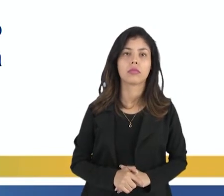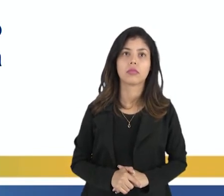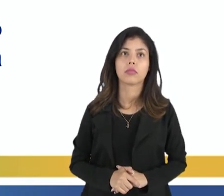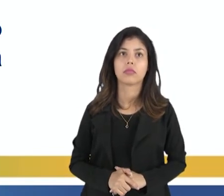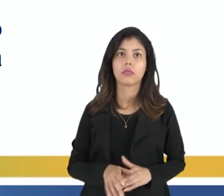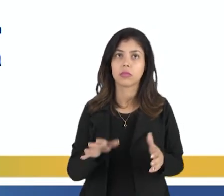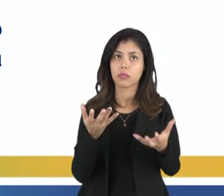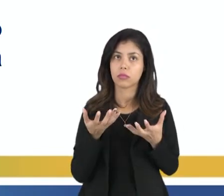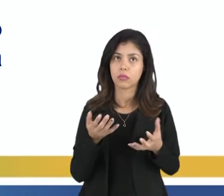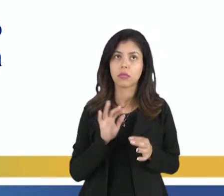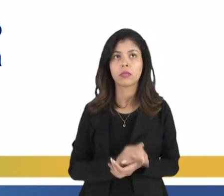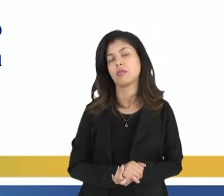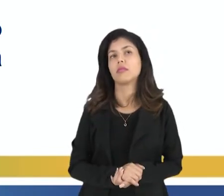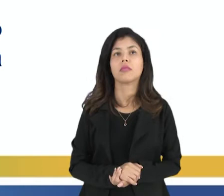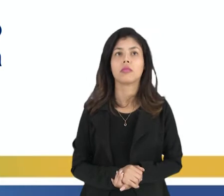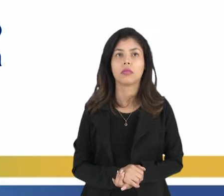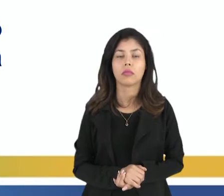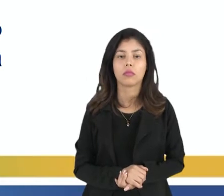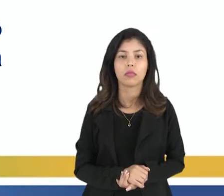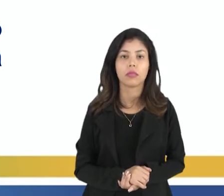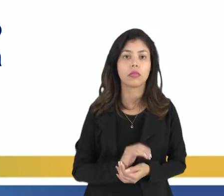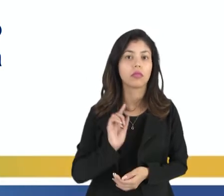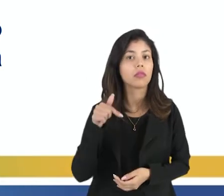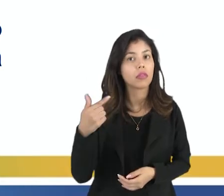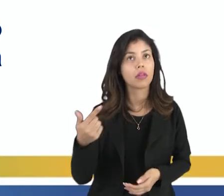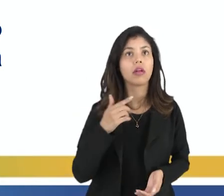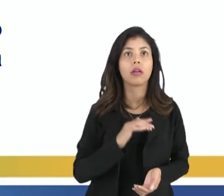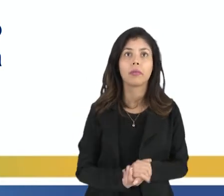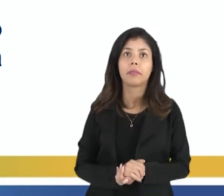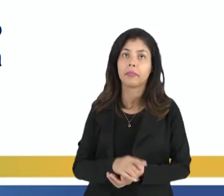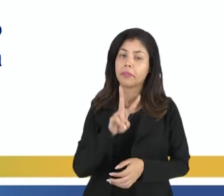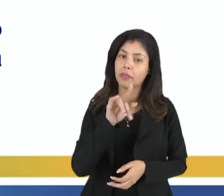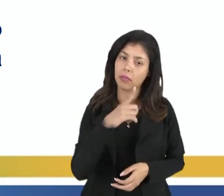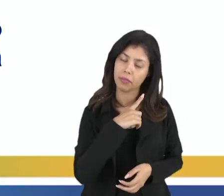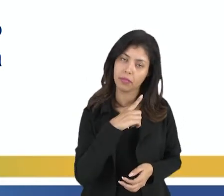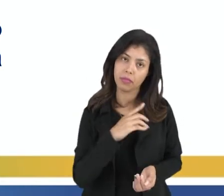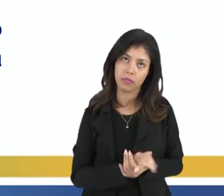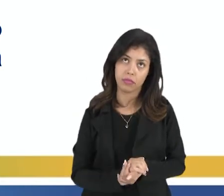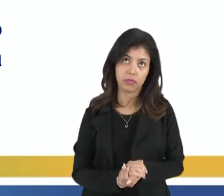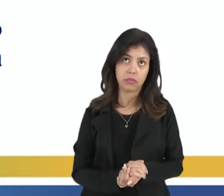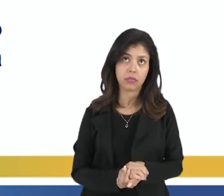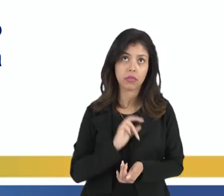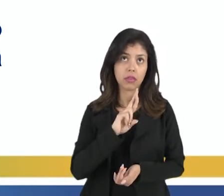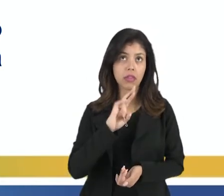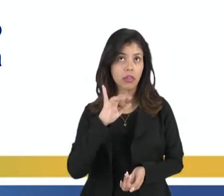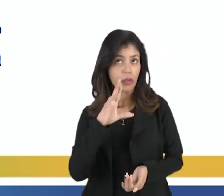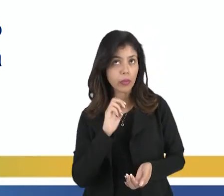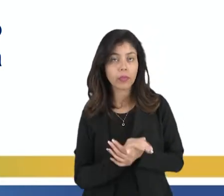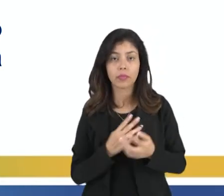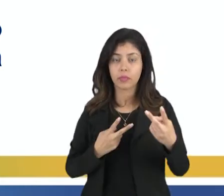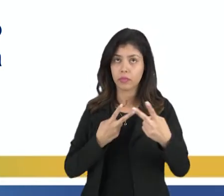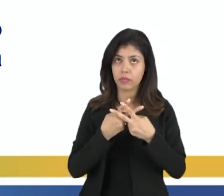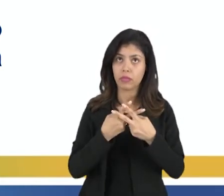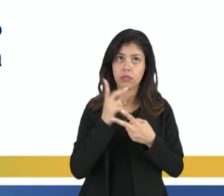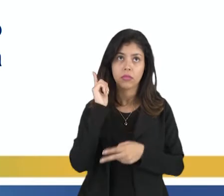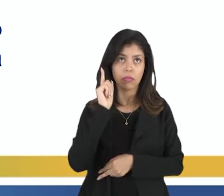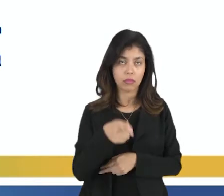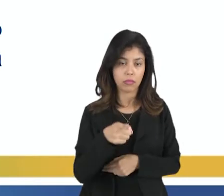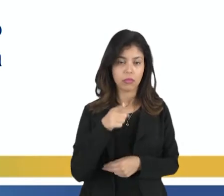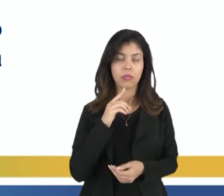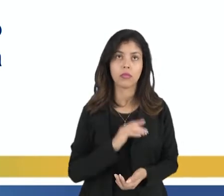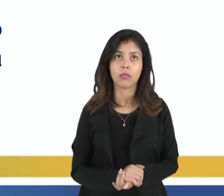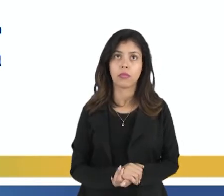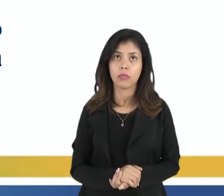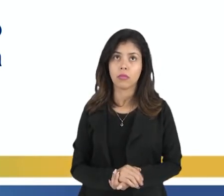eles queriam, né? Logo, então, a gente vai ter também, né, os rebeldes sendo presos e julgados